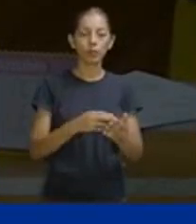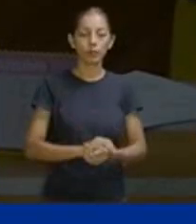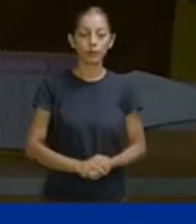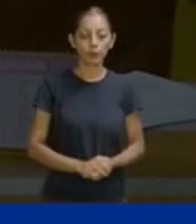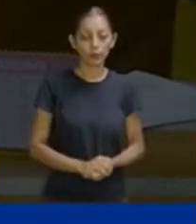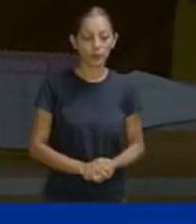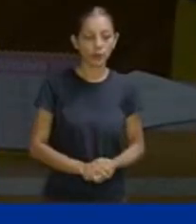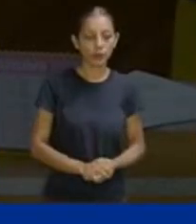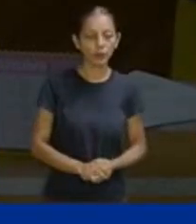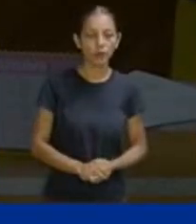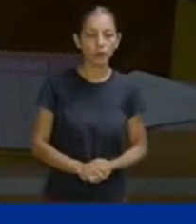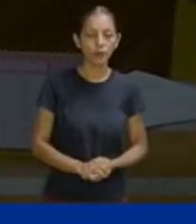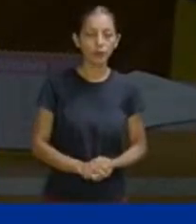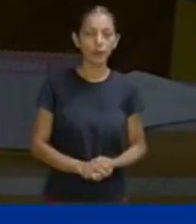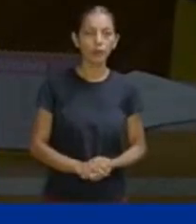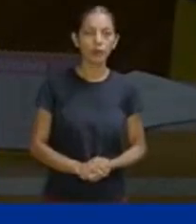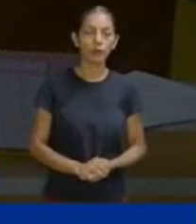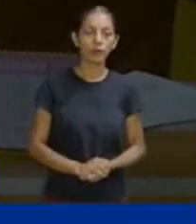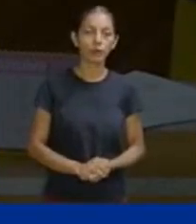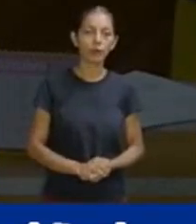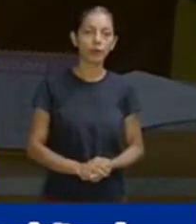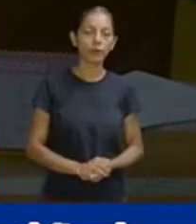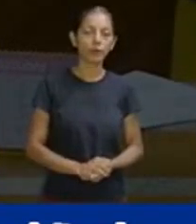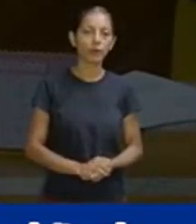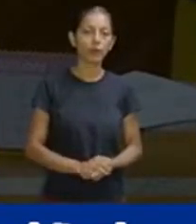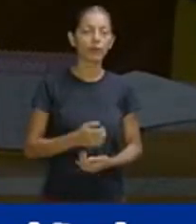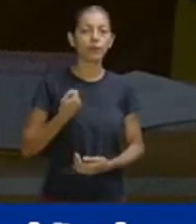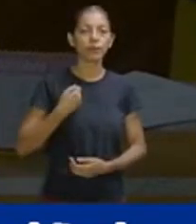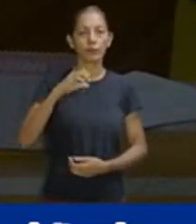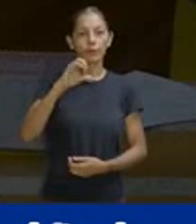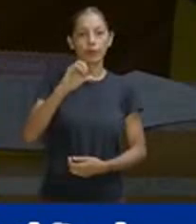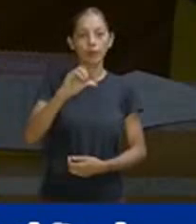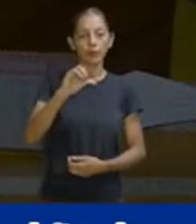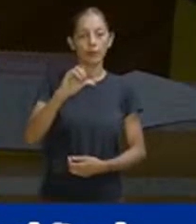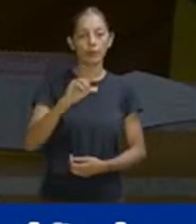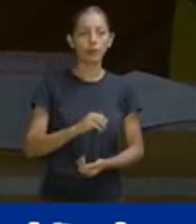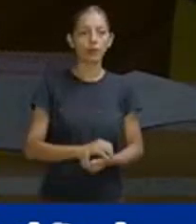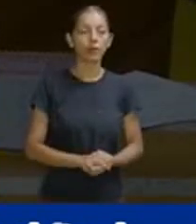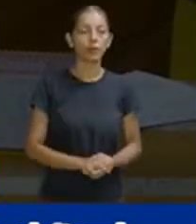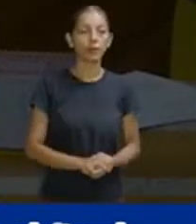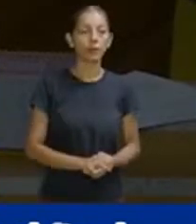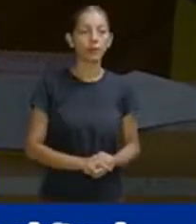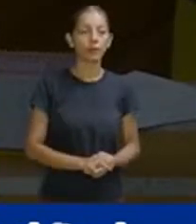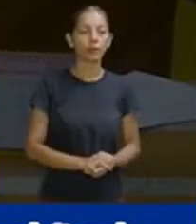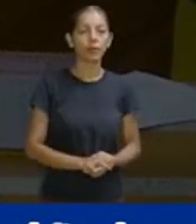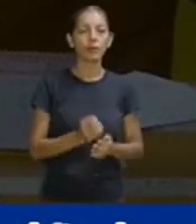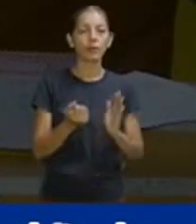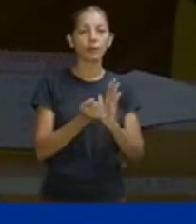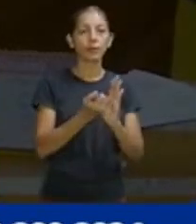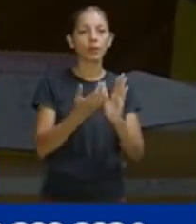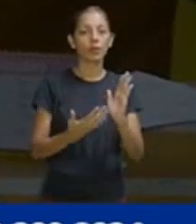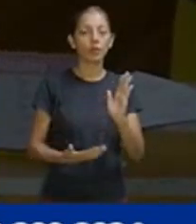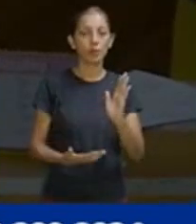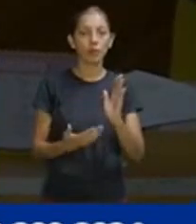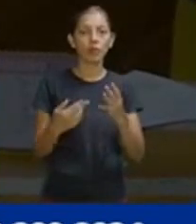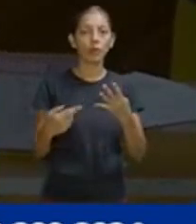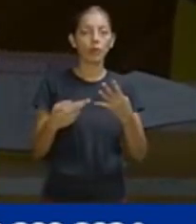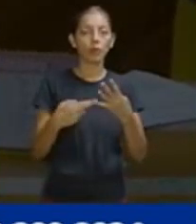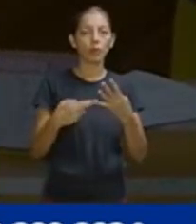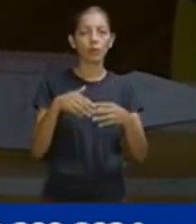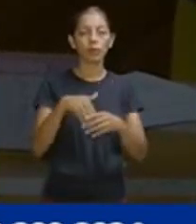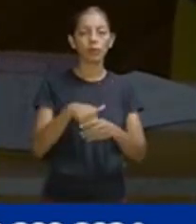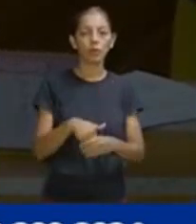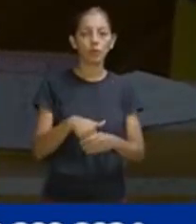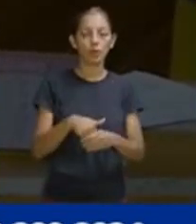8479, publicado em sessão. Número 9 da pauta, embargos de declaração no recurso eleitoral no requerimento de registro